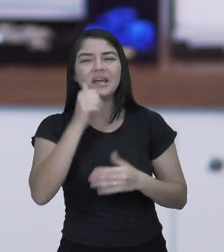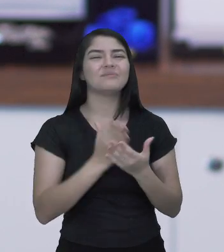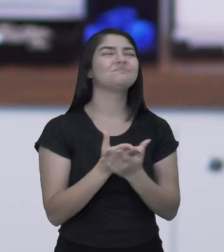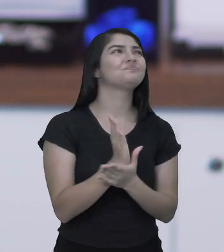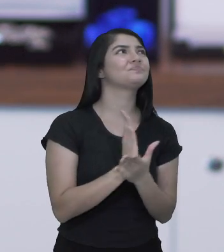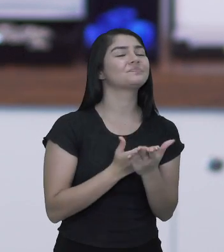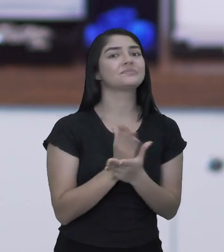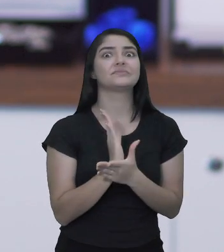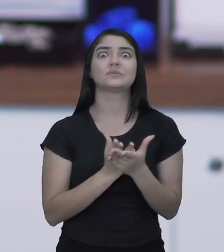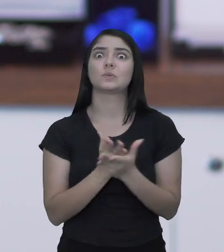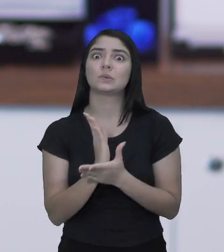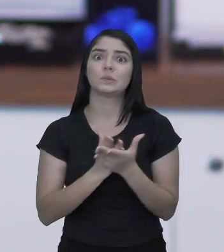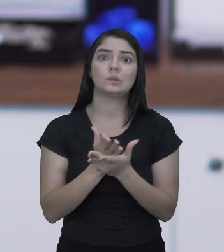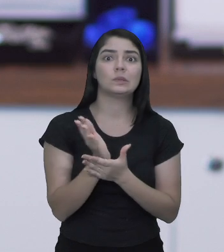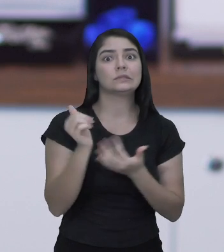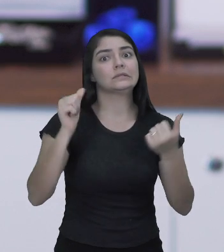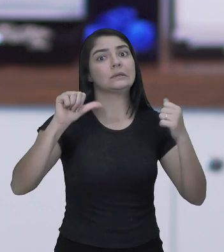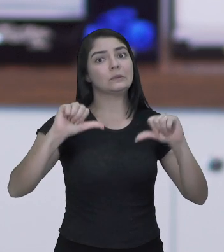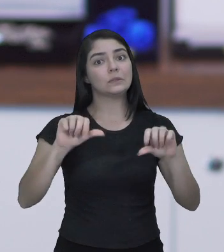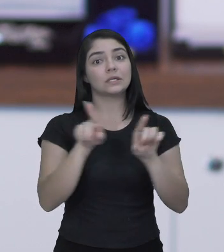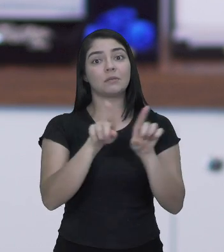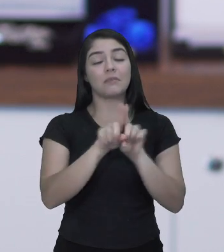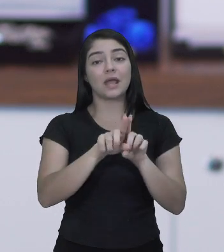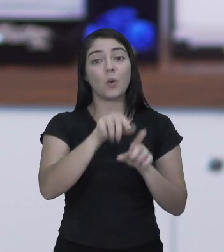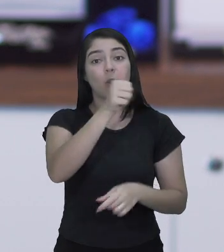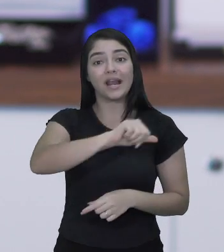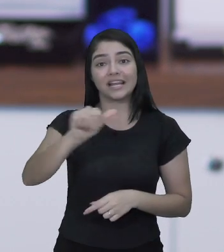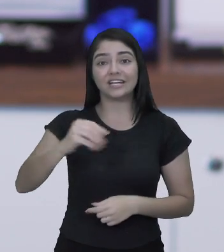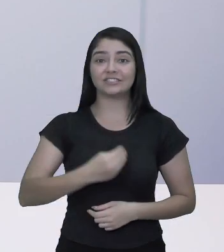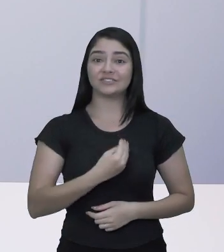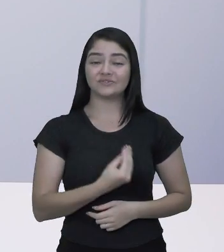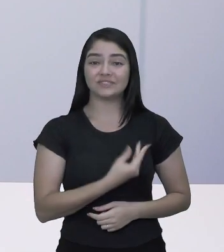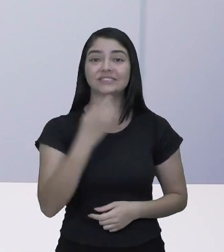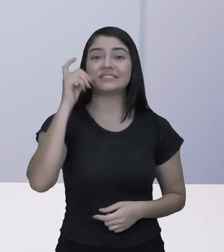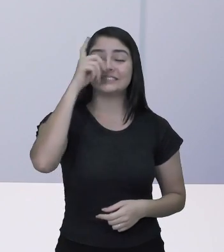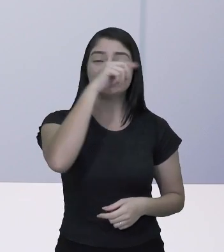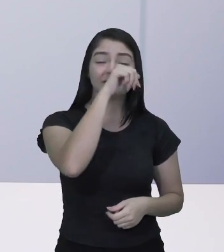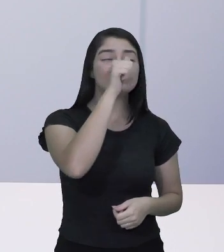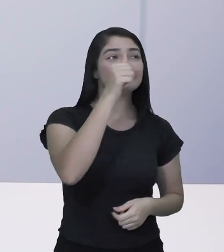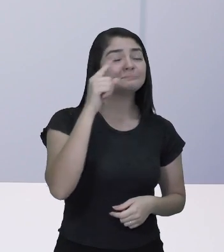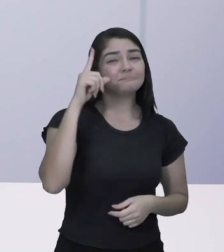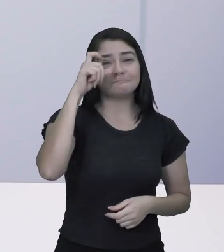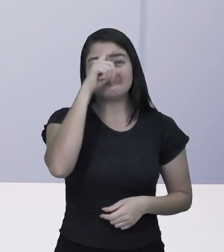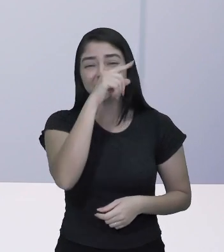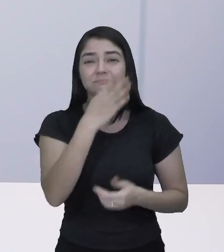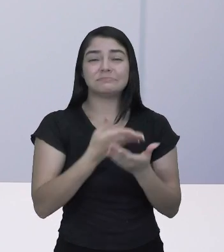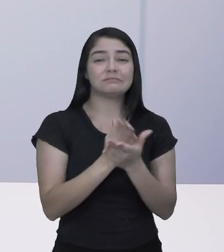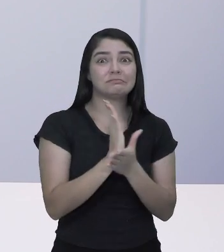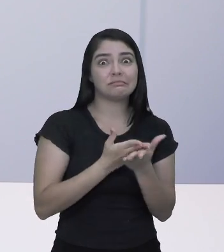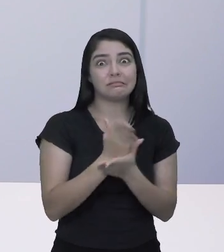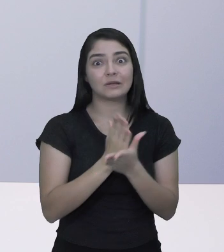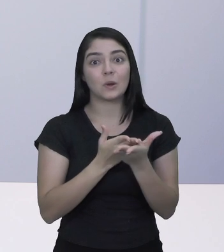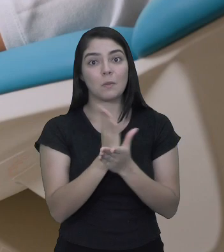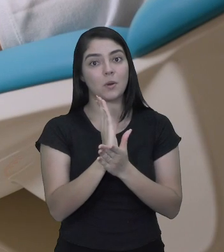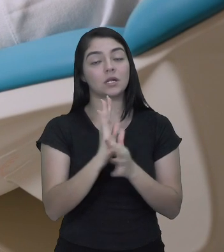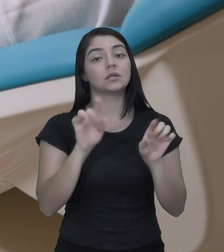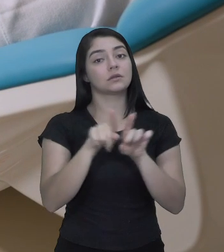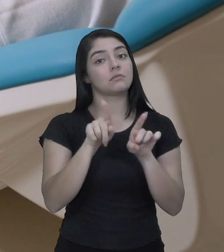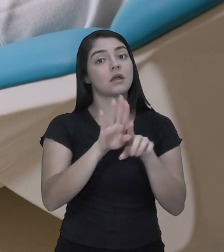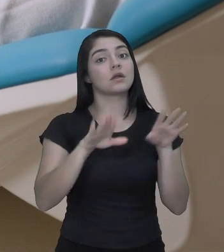as mulheres e influenciam na sua qualidade de vida. Eu lembro que em situações em que